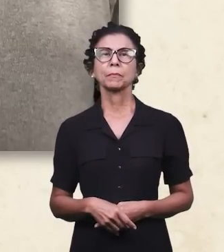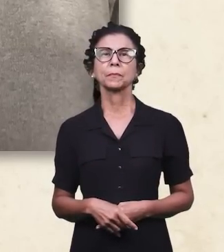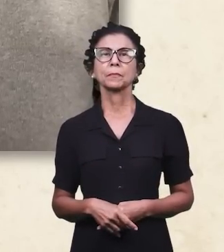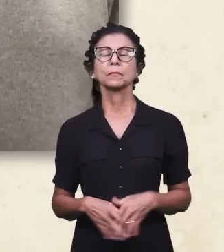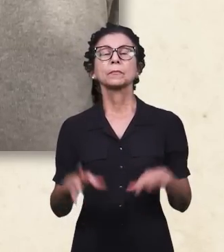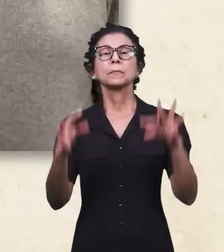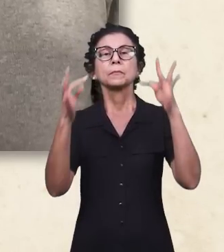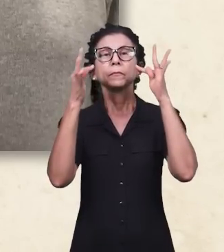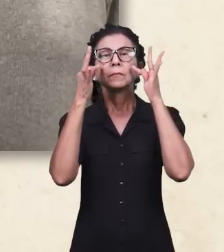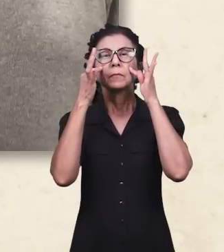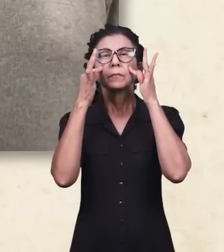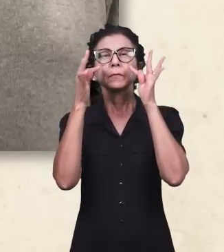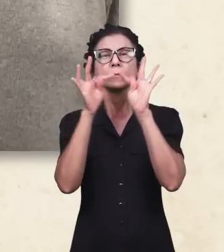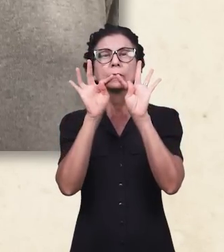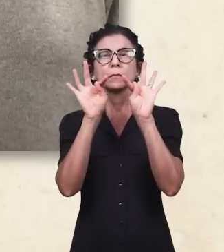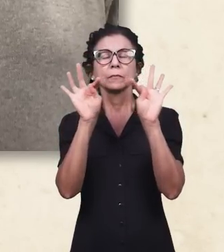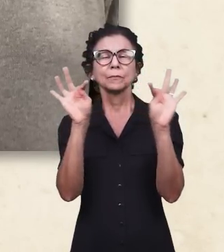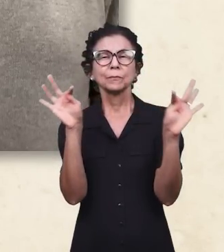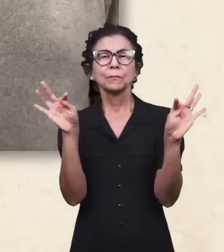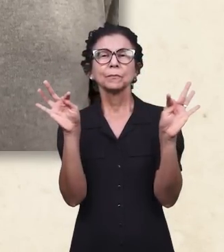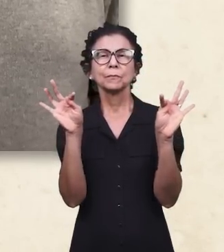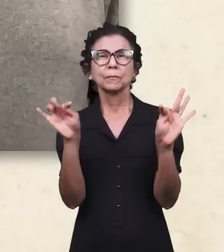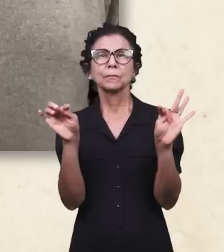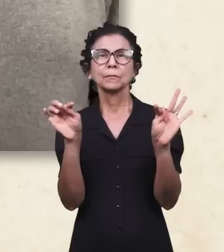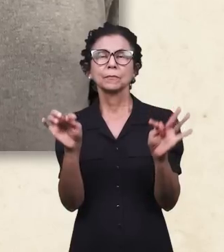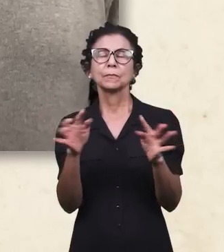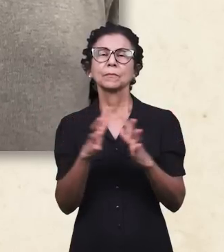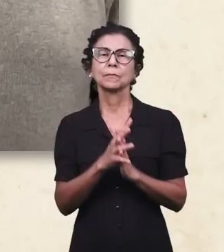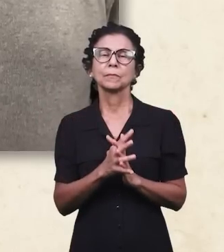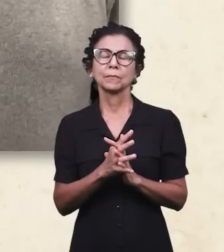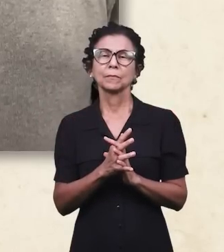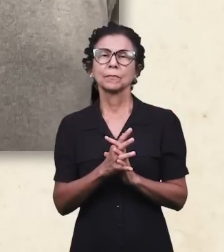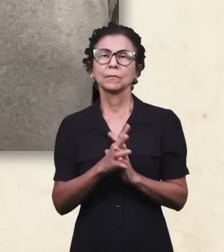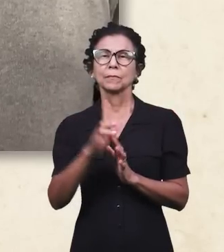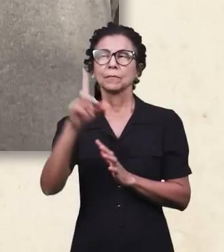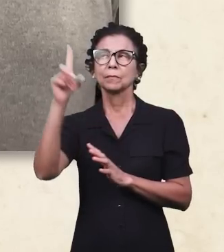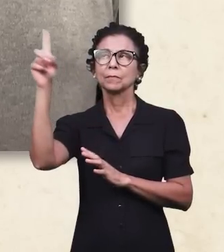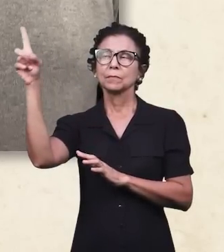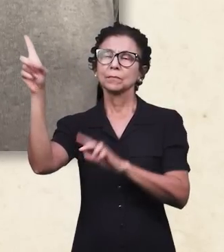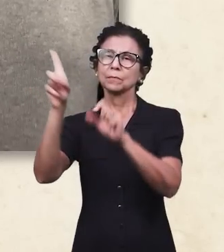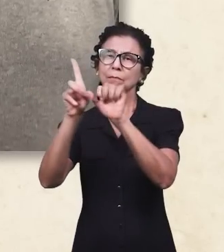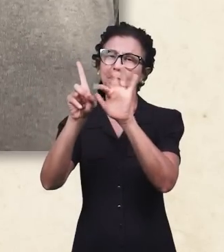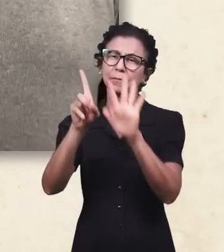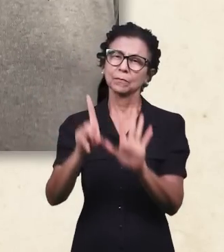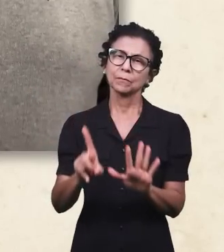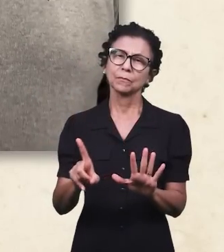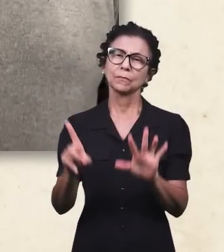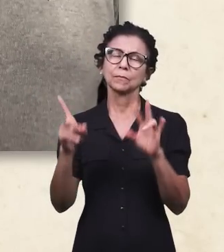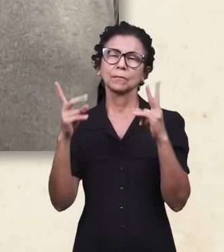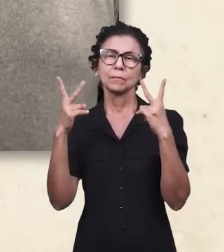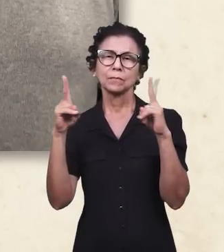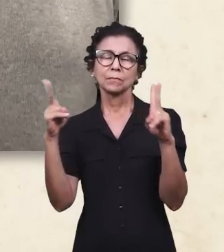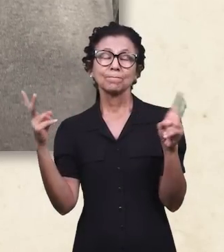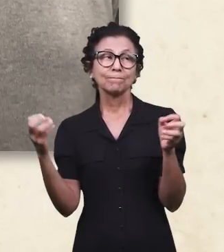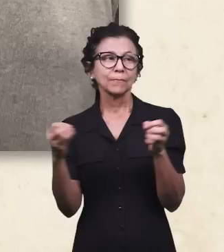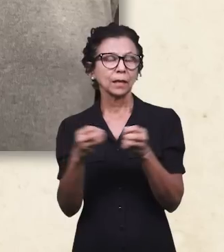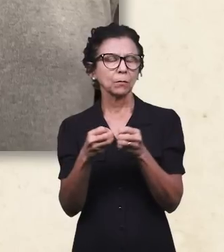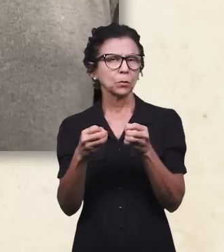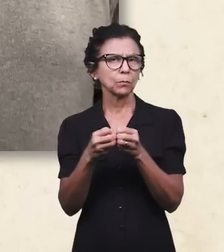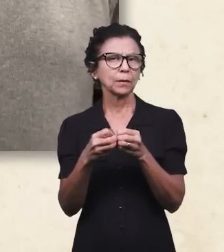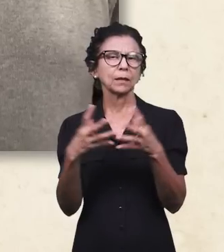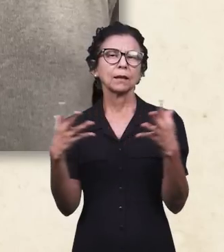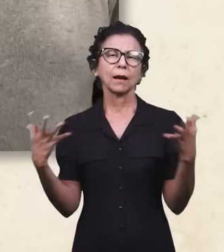testemunho daquilo que o nosso Deus tem operado nas nossas vidas e dos muitos milagres que Ele